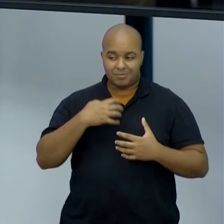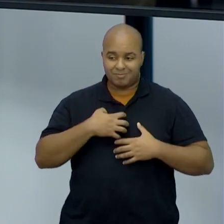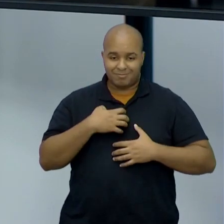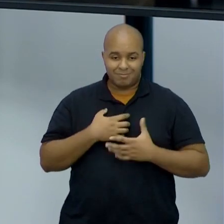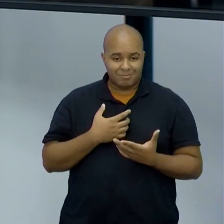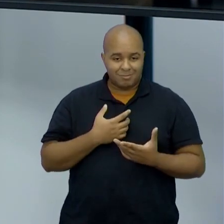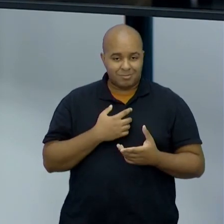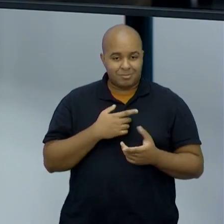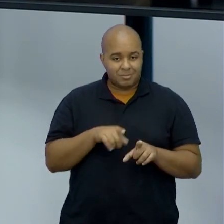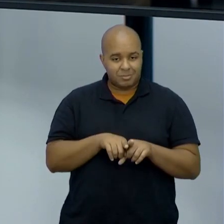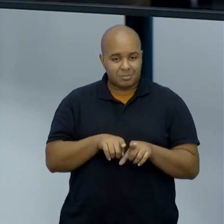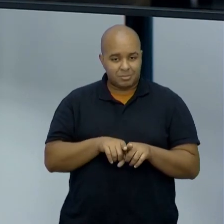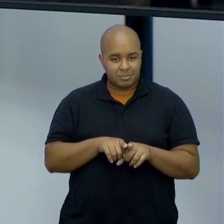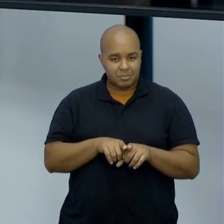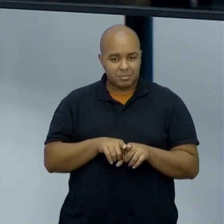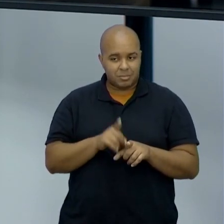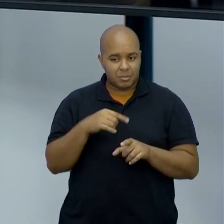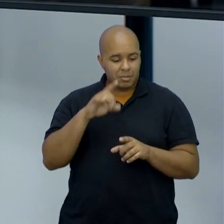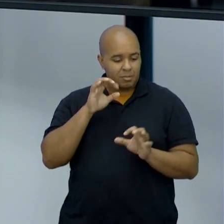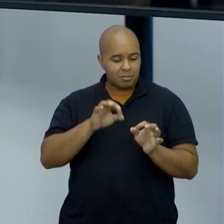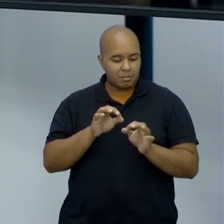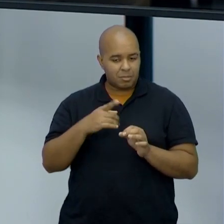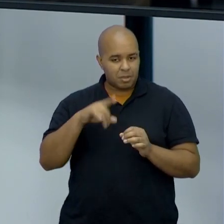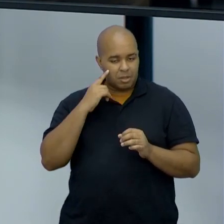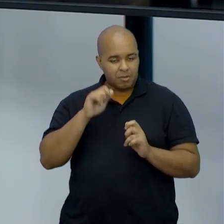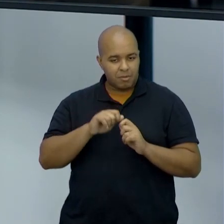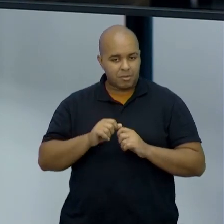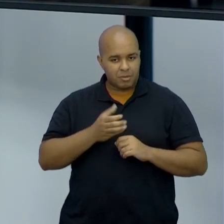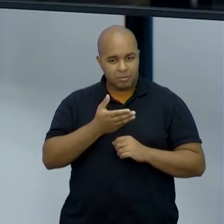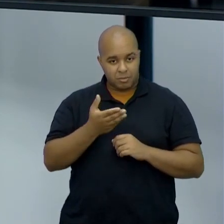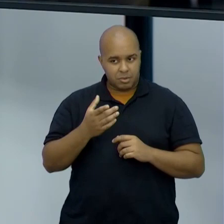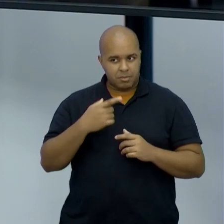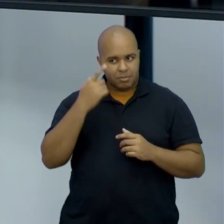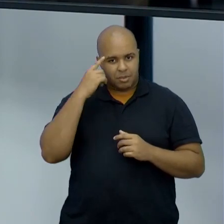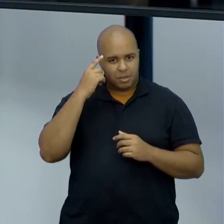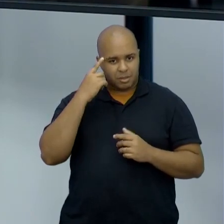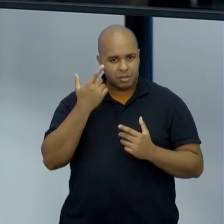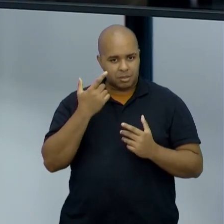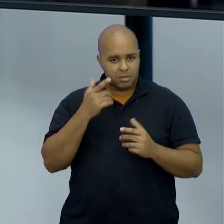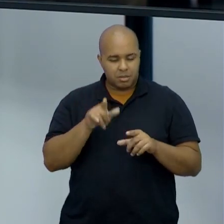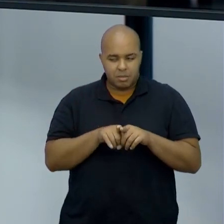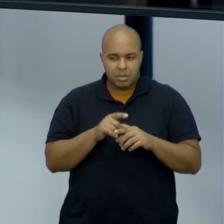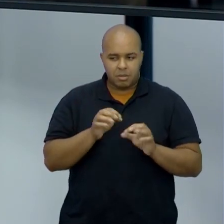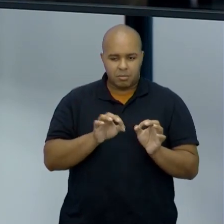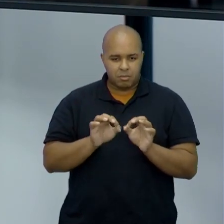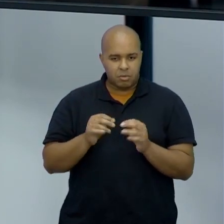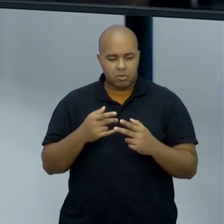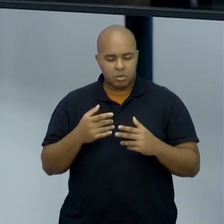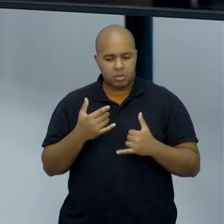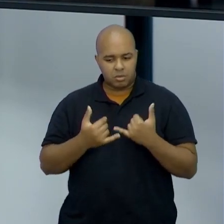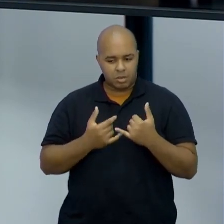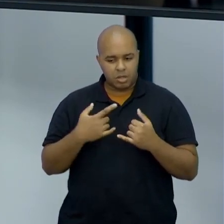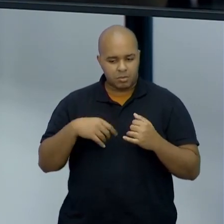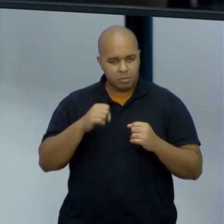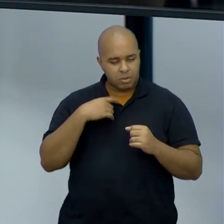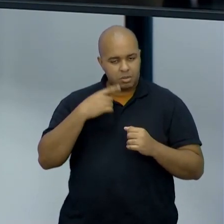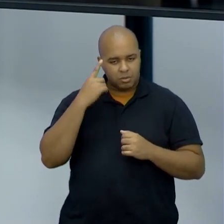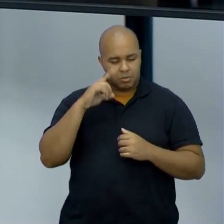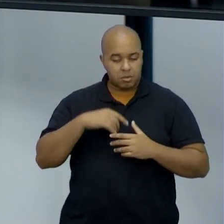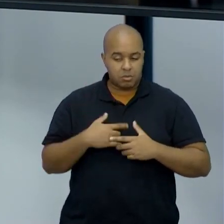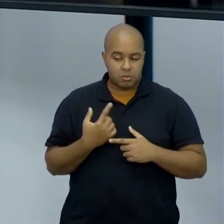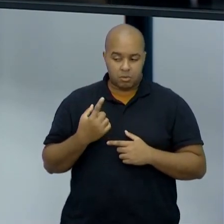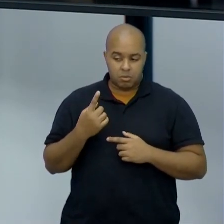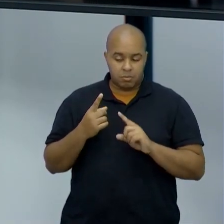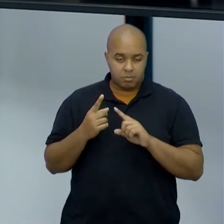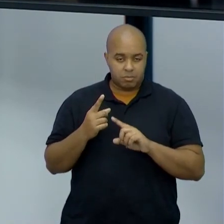frustrante e o manual ele vai fazer com que você pense em elementos que os jogadores podem ter dúvidas.